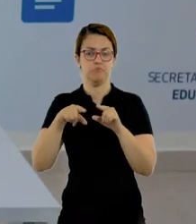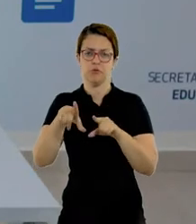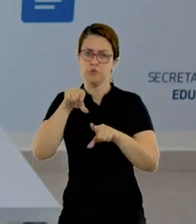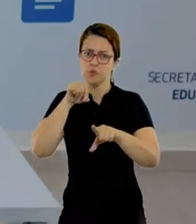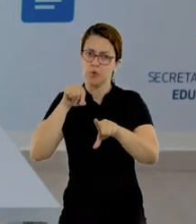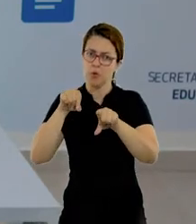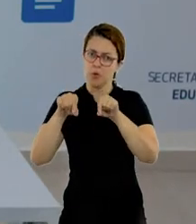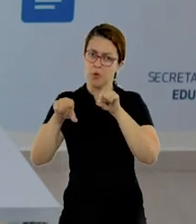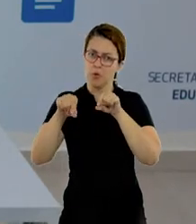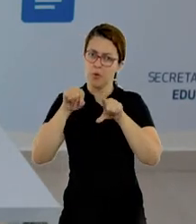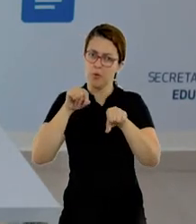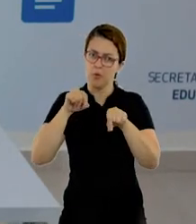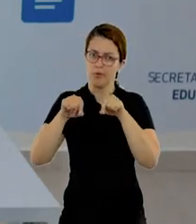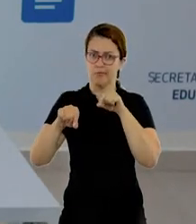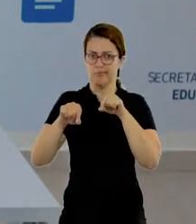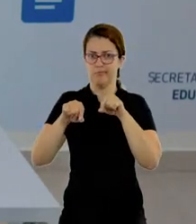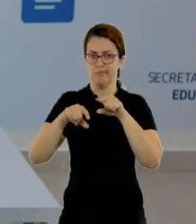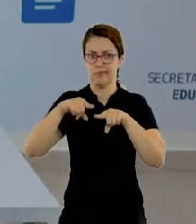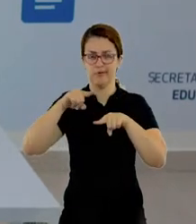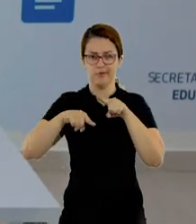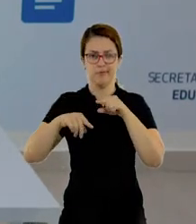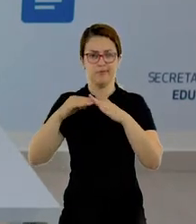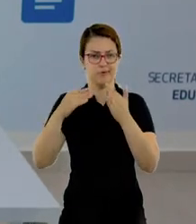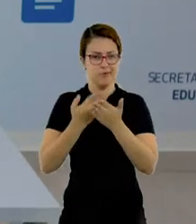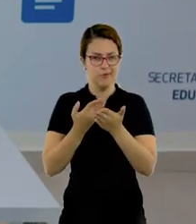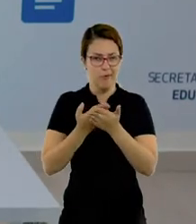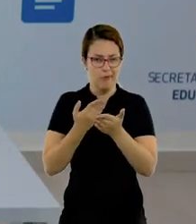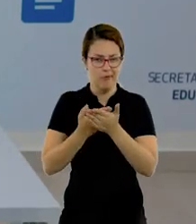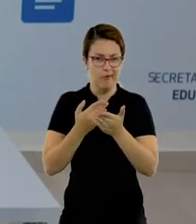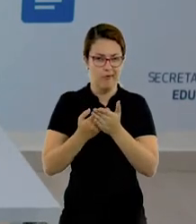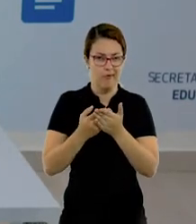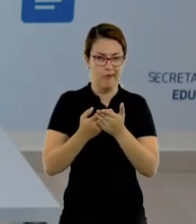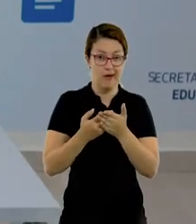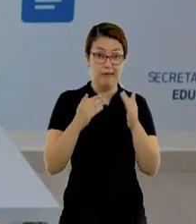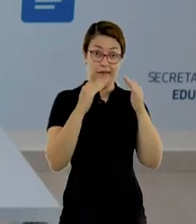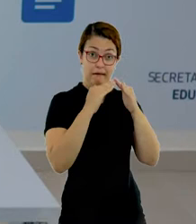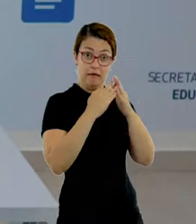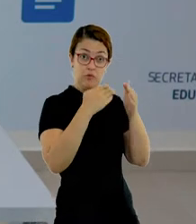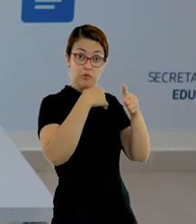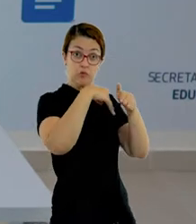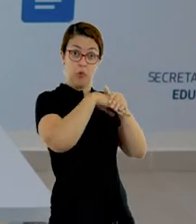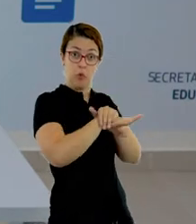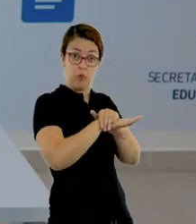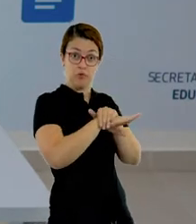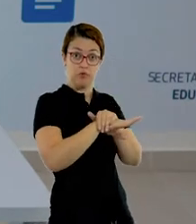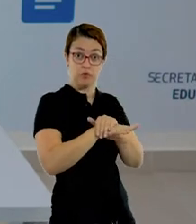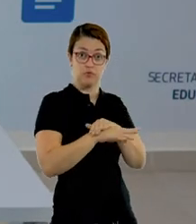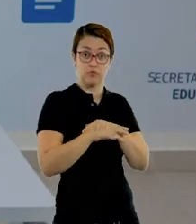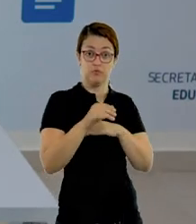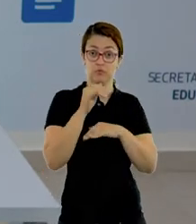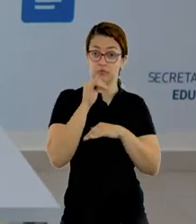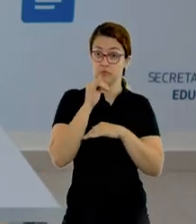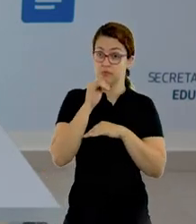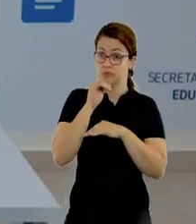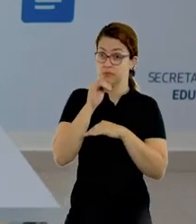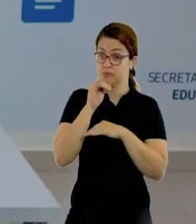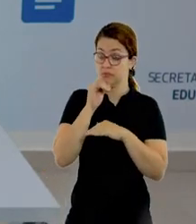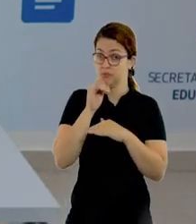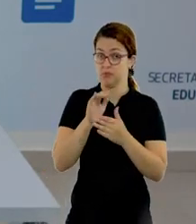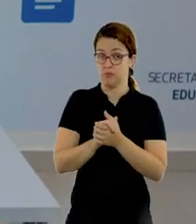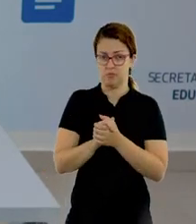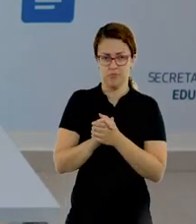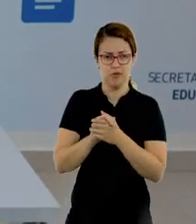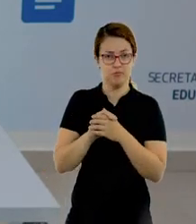materiais, esconder em uma parte da casa, em um cômodo da casa. Mostre para a criança a imagem, você pode utilizar até o